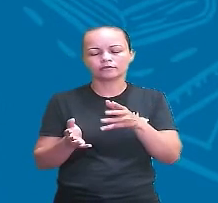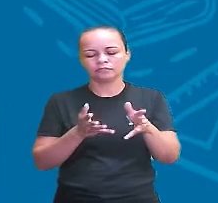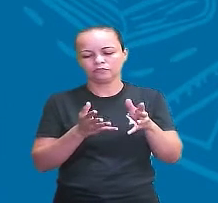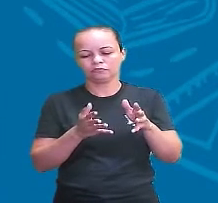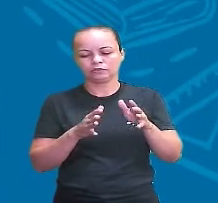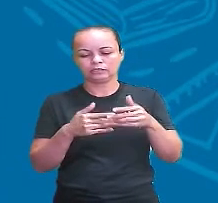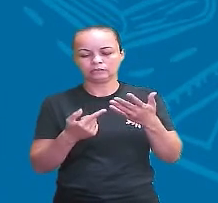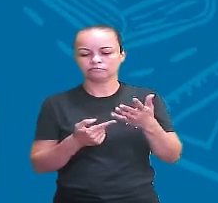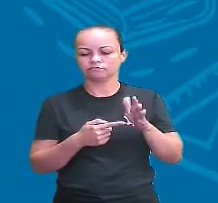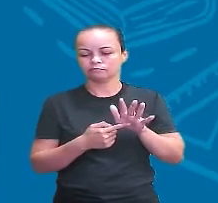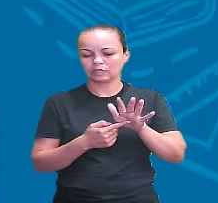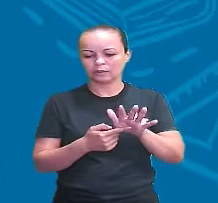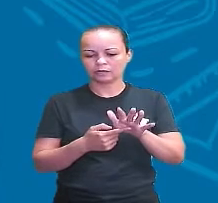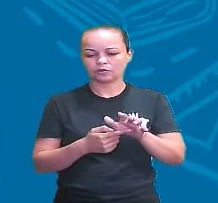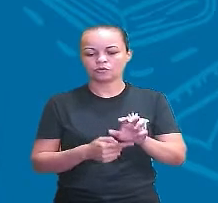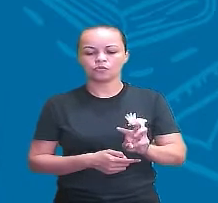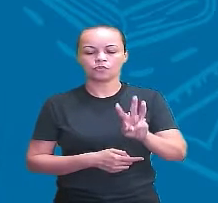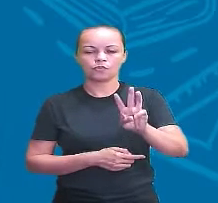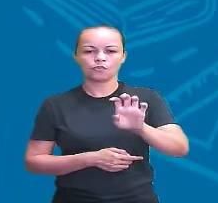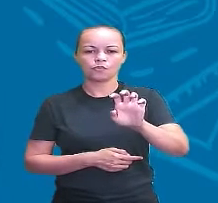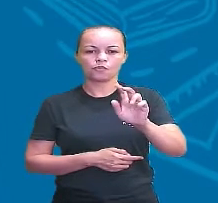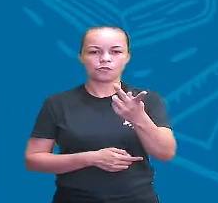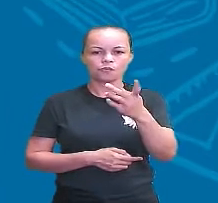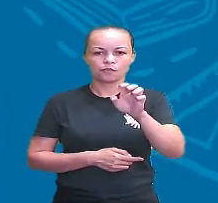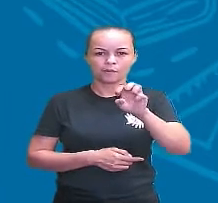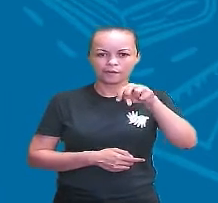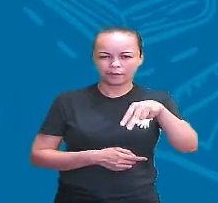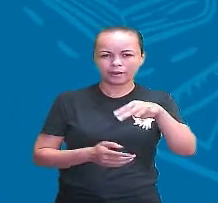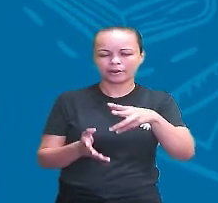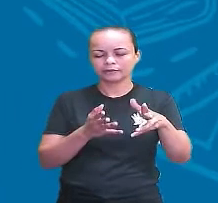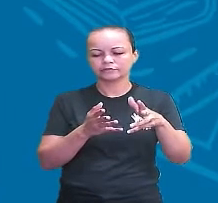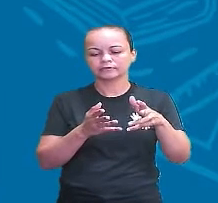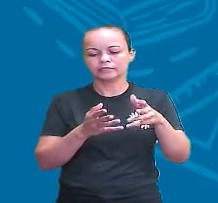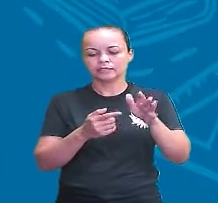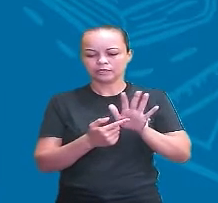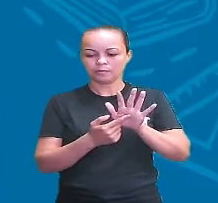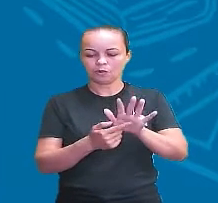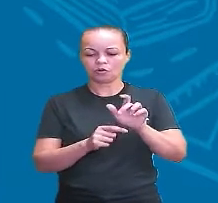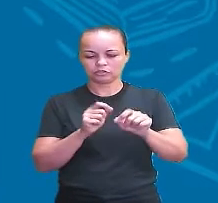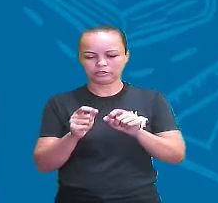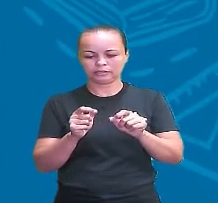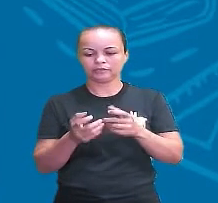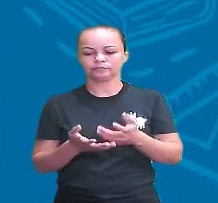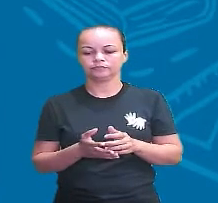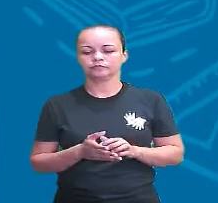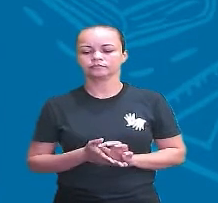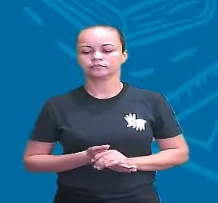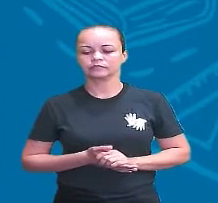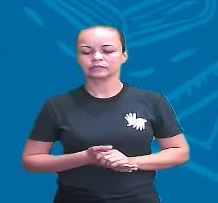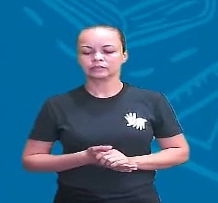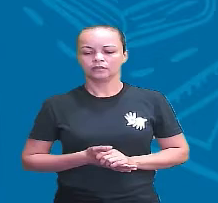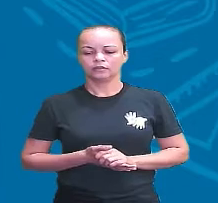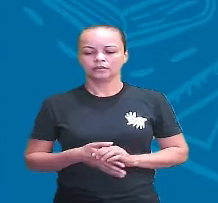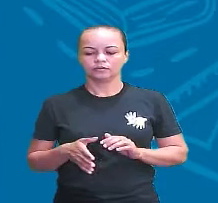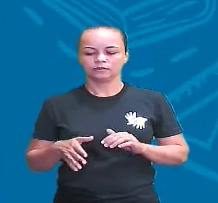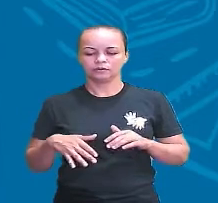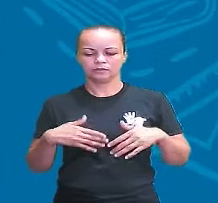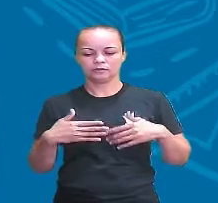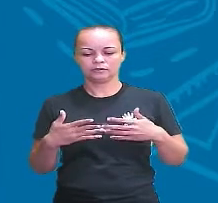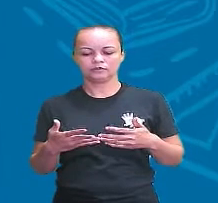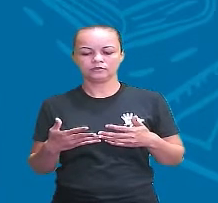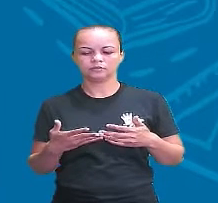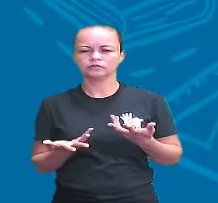quando. When will I see you again? When will I see you